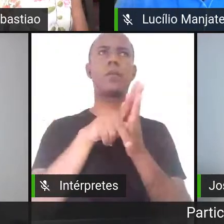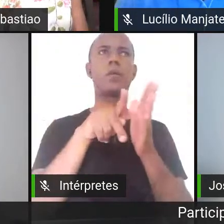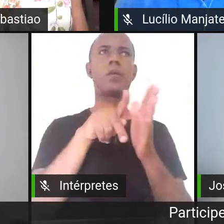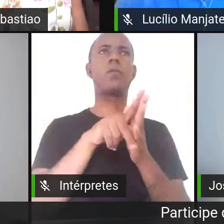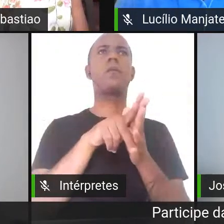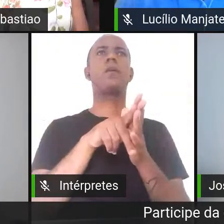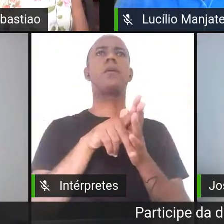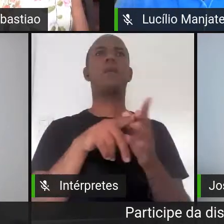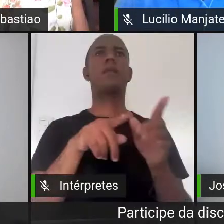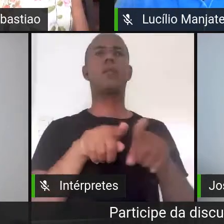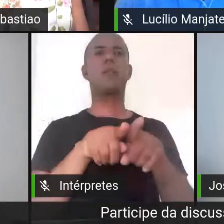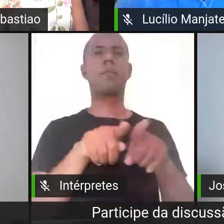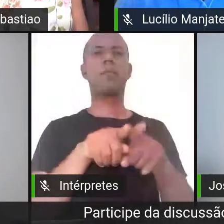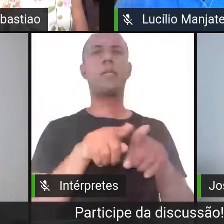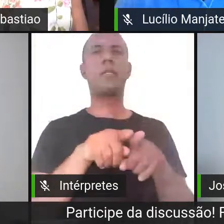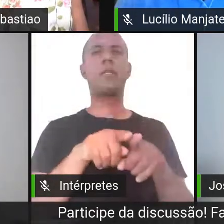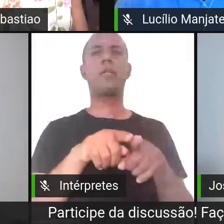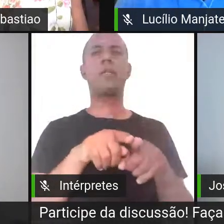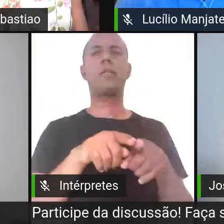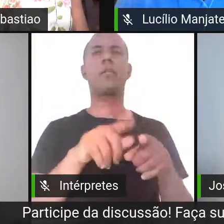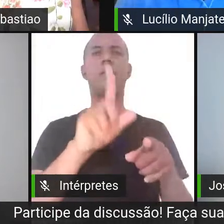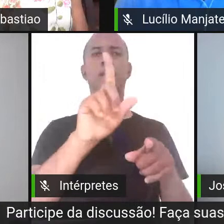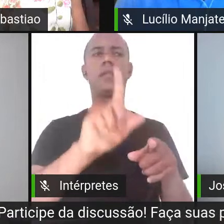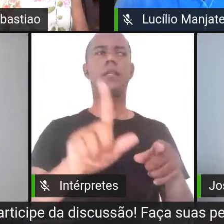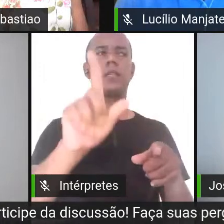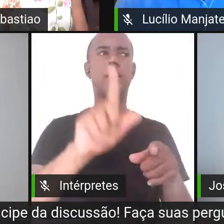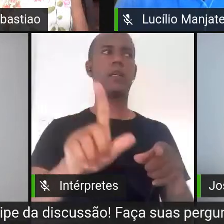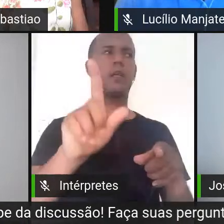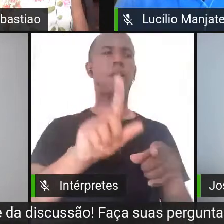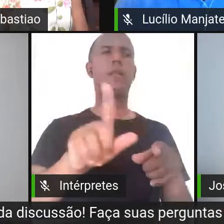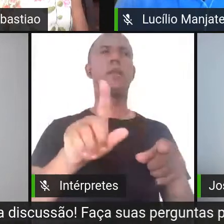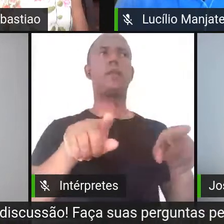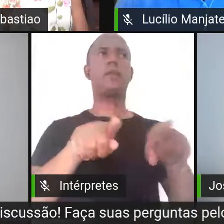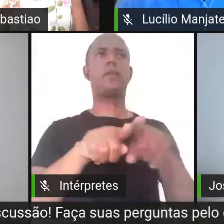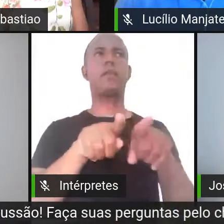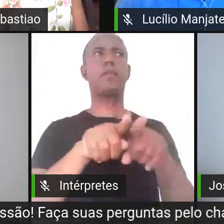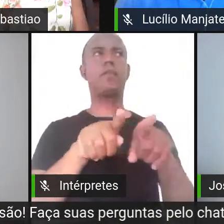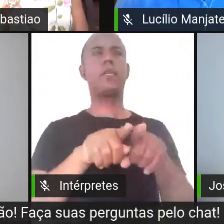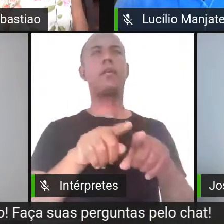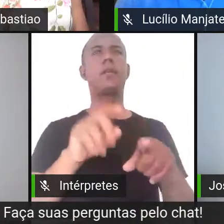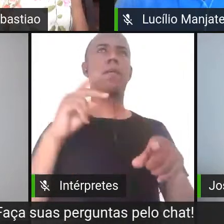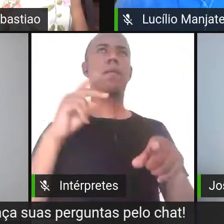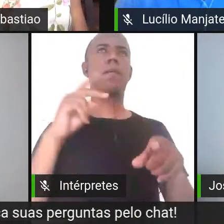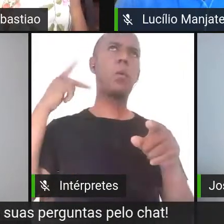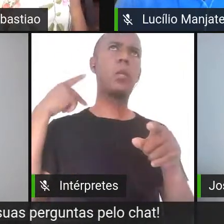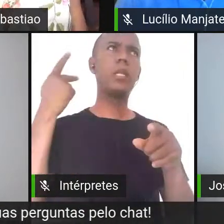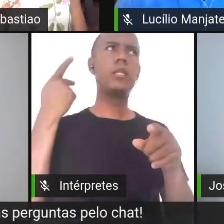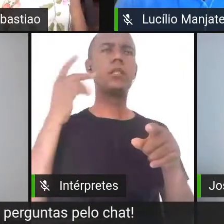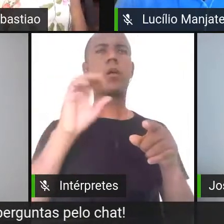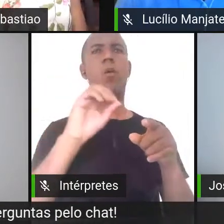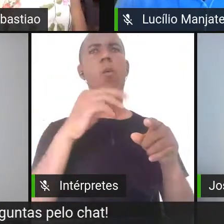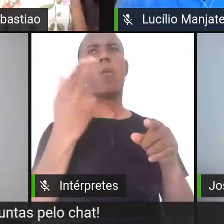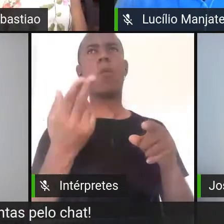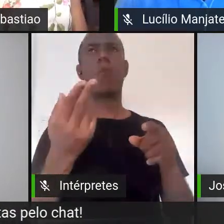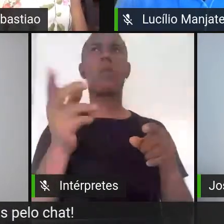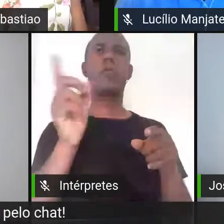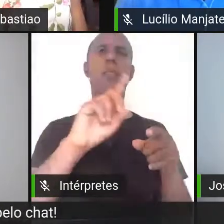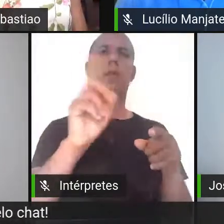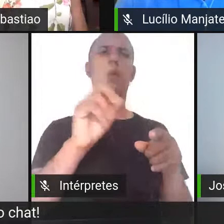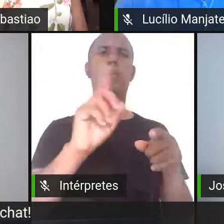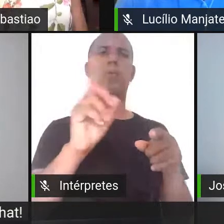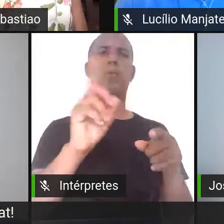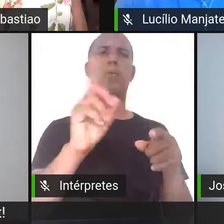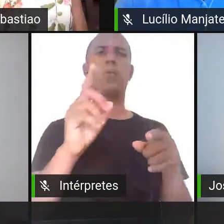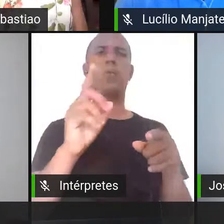se isto é político ou não, cenário político ou não, não diretamente talvez, mas o que eu acho é que o que acontece na